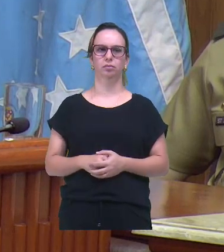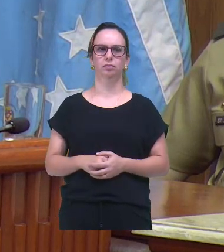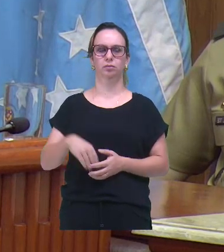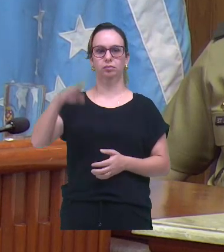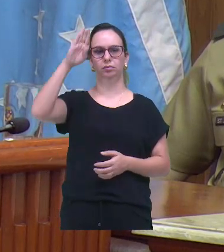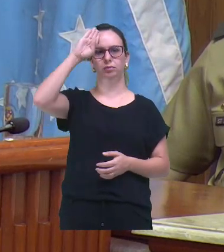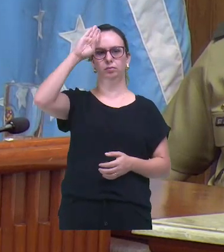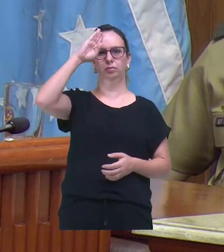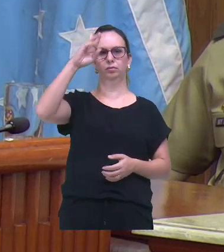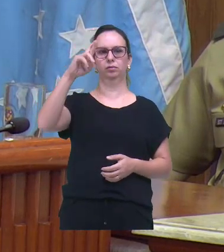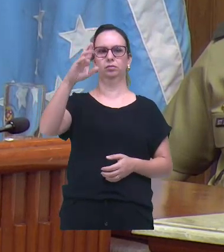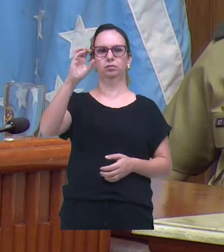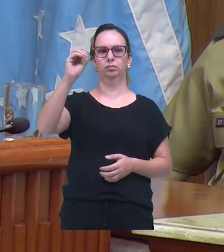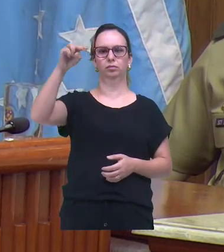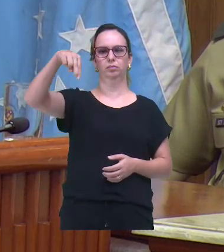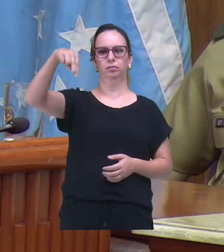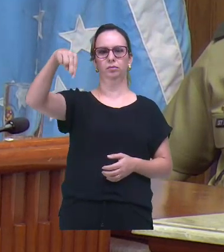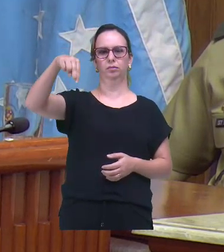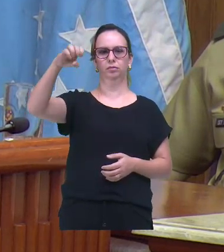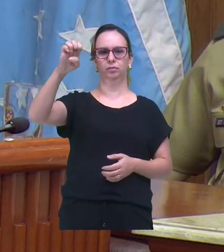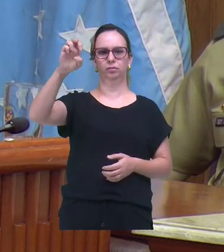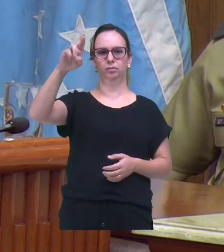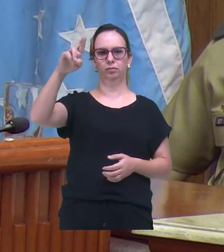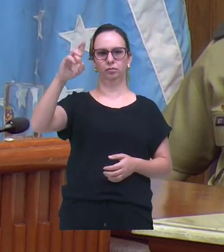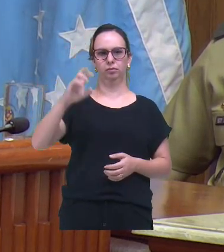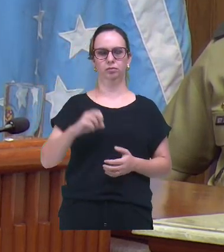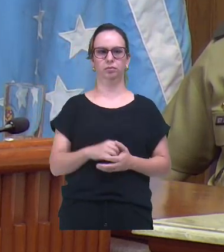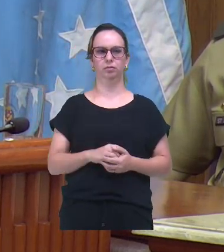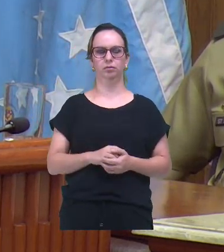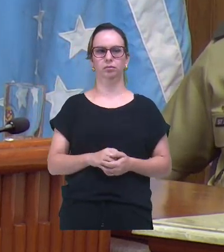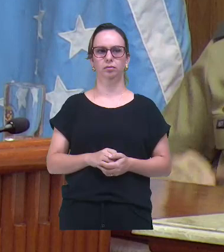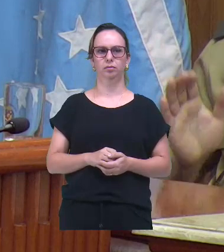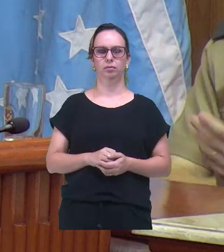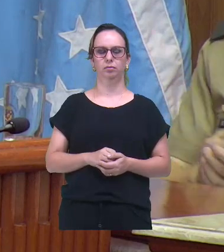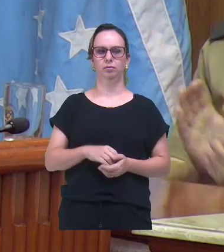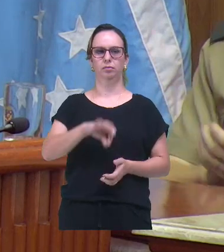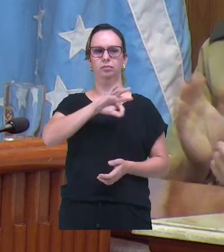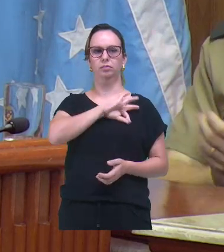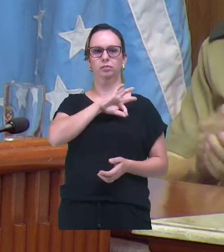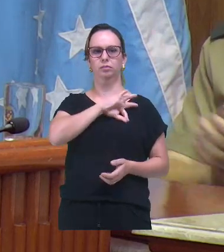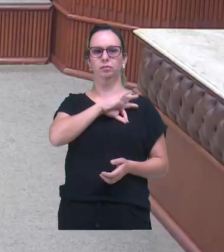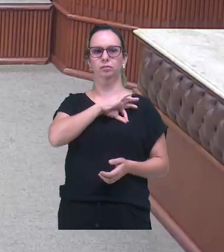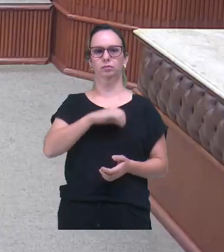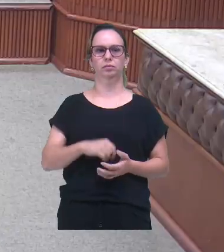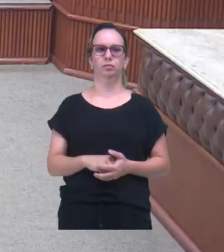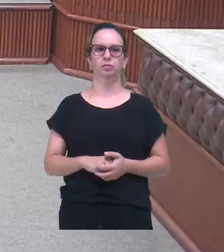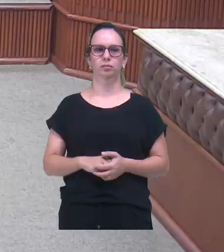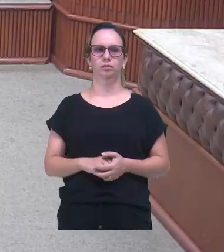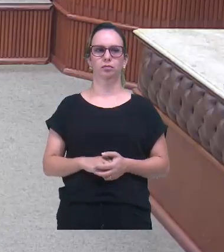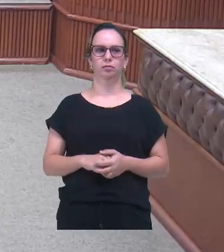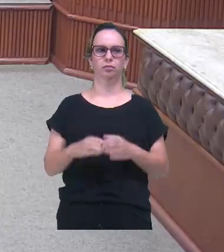Antônio de Carvalho, do Policiamento de Área. Uma salva de palmas.